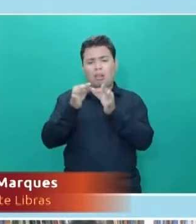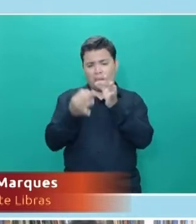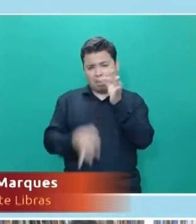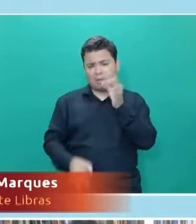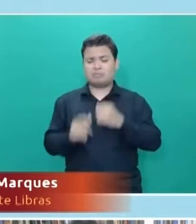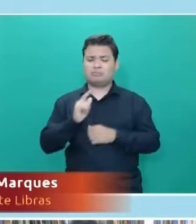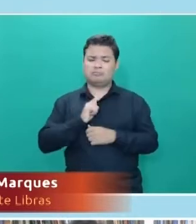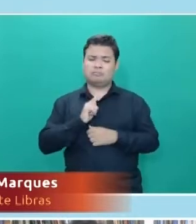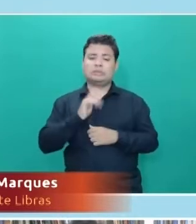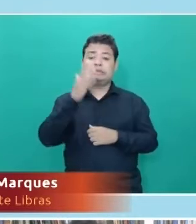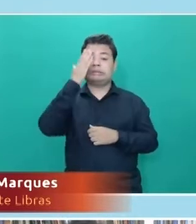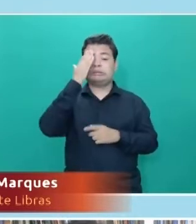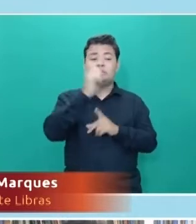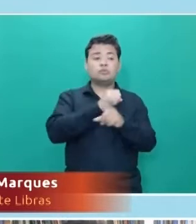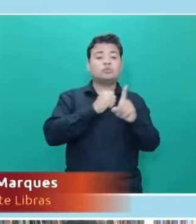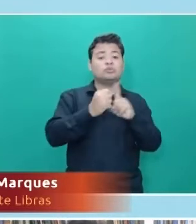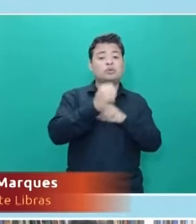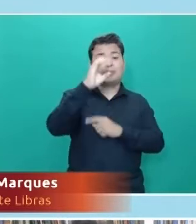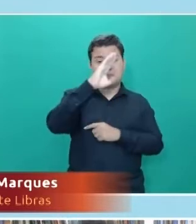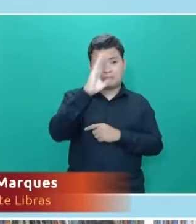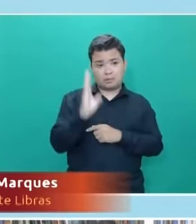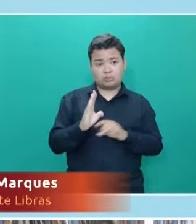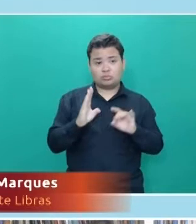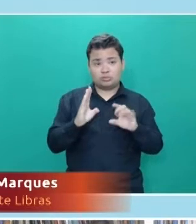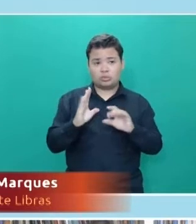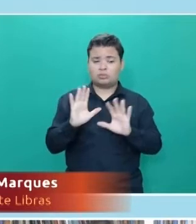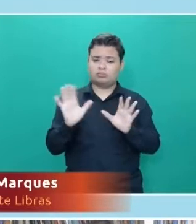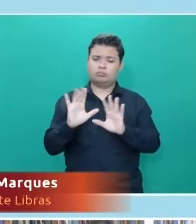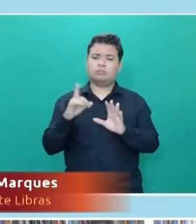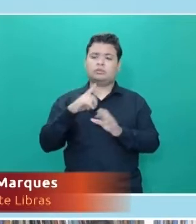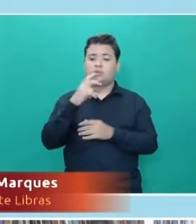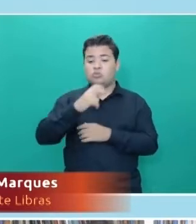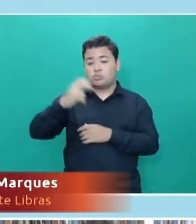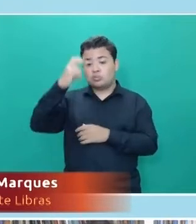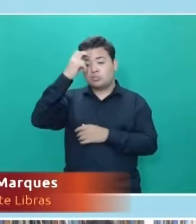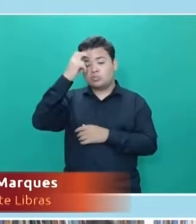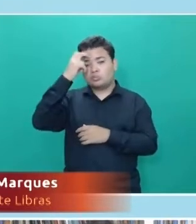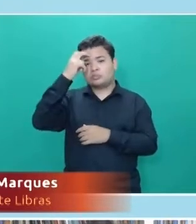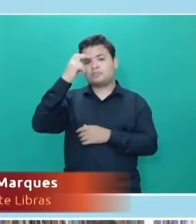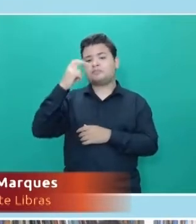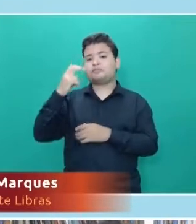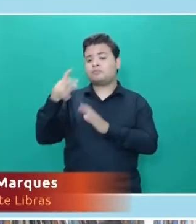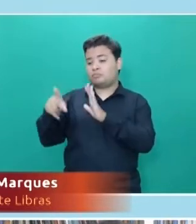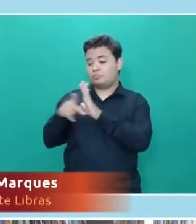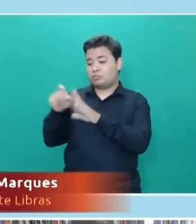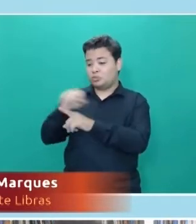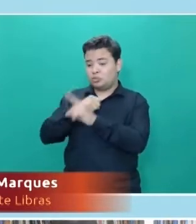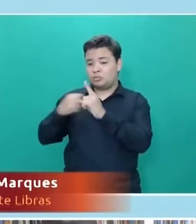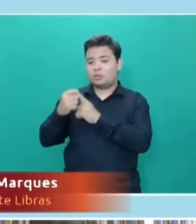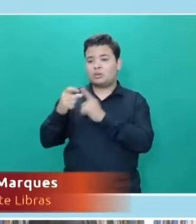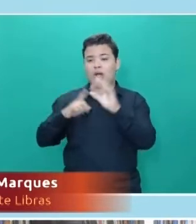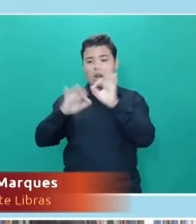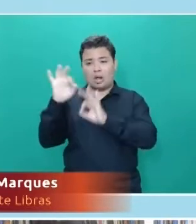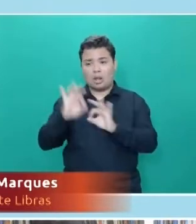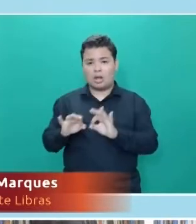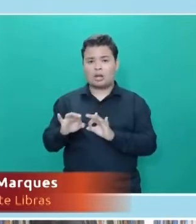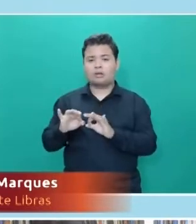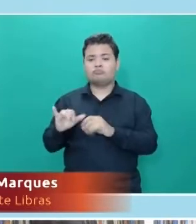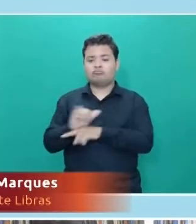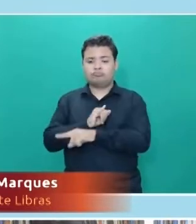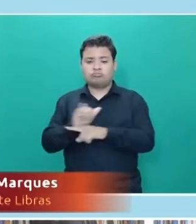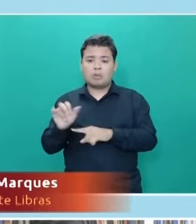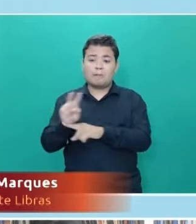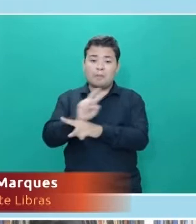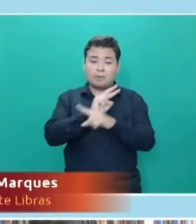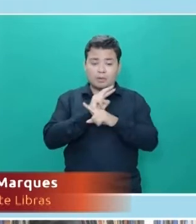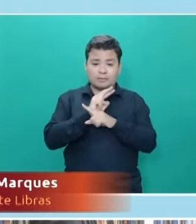só brasileira, mas a gente herda uma cultura de que as sociedades criam essas redes de proteção e no Brasil, né, com a Constituição